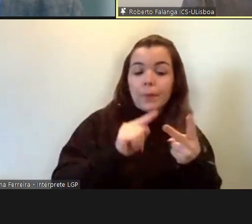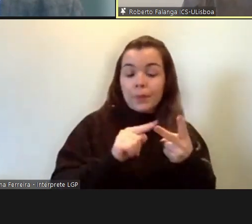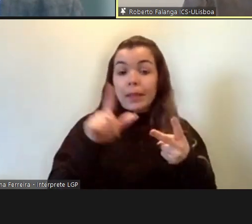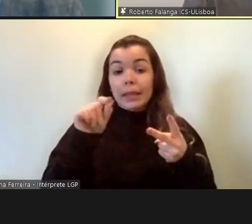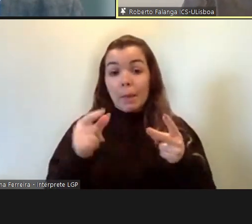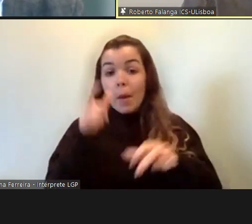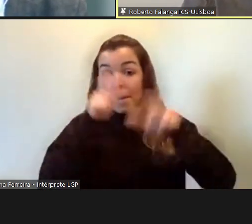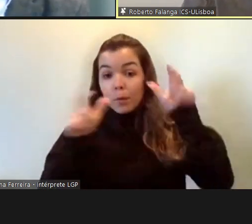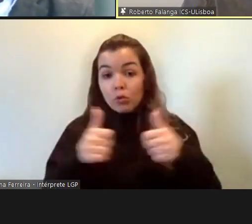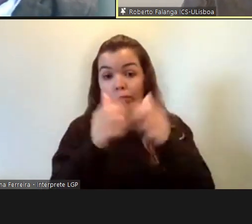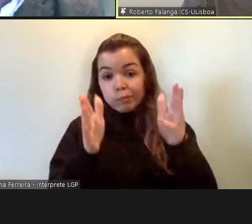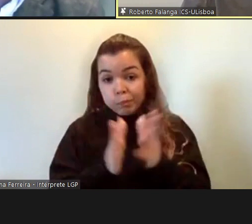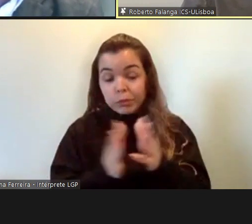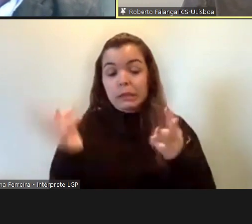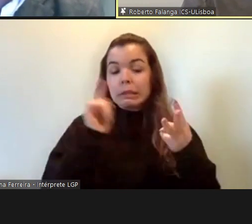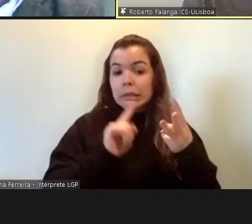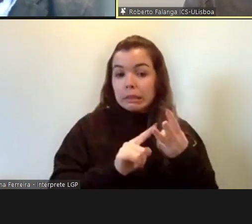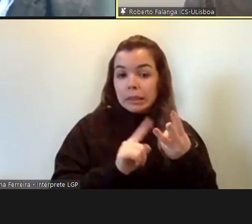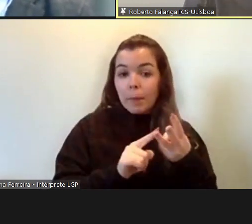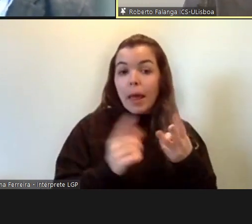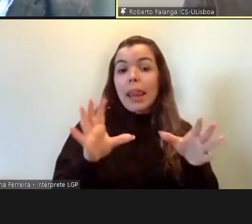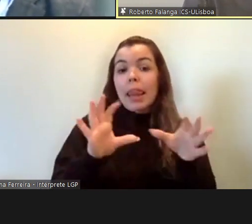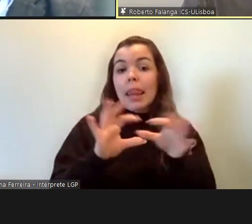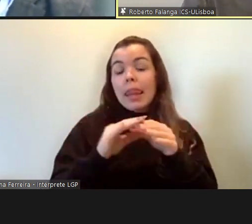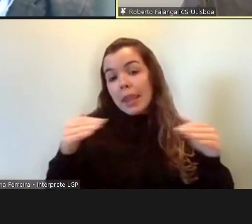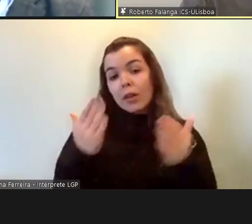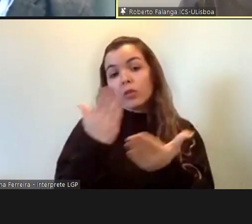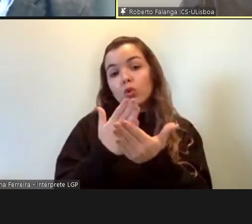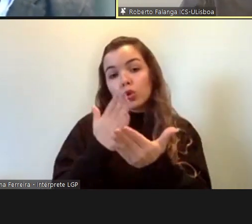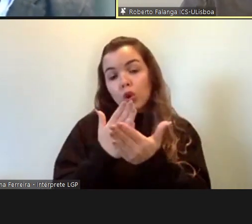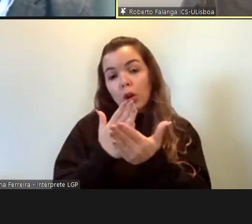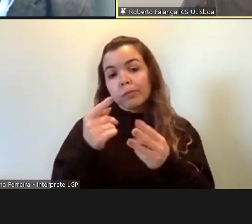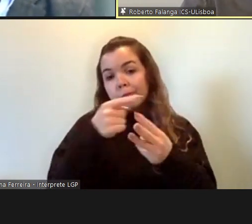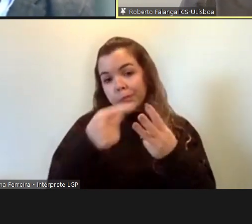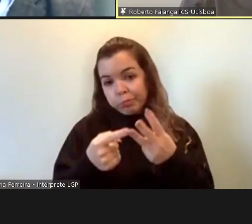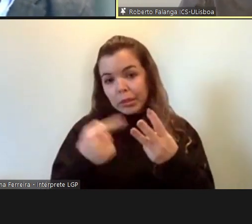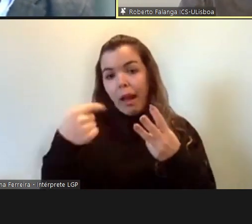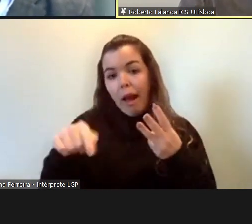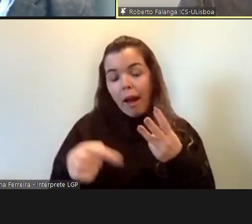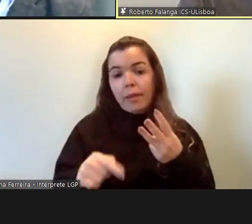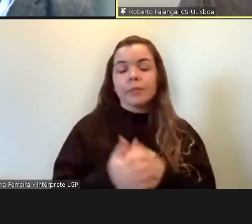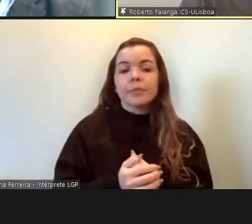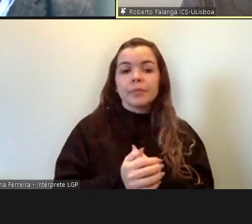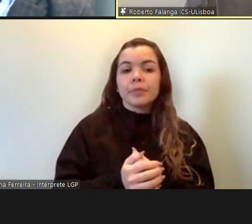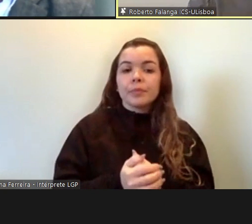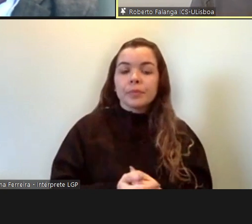também um orçamento participativo escolar, portanto, cujo público-alvo são as escolas no